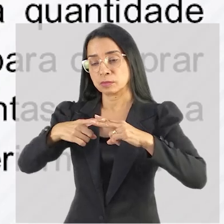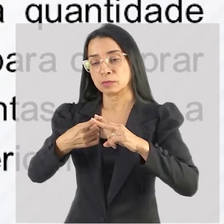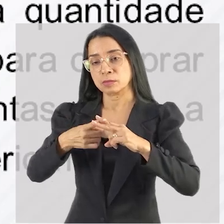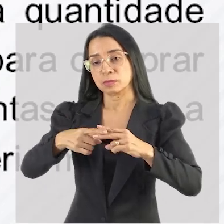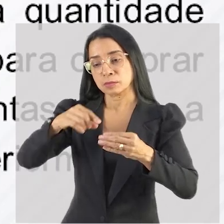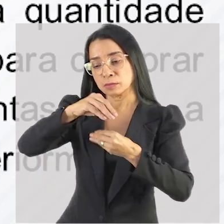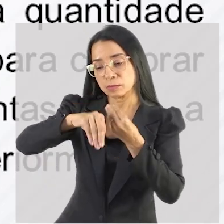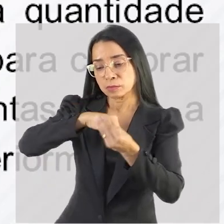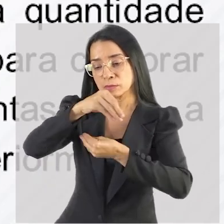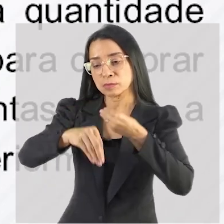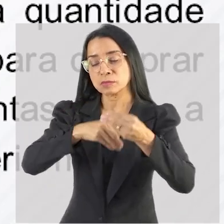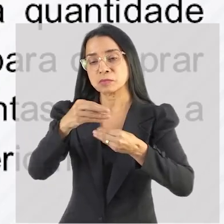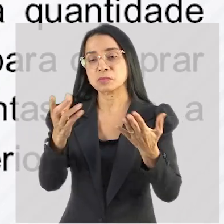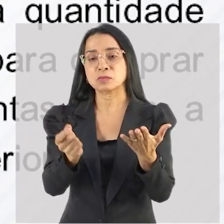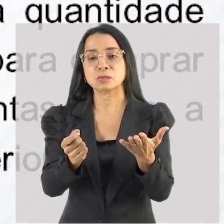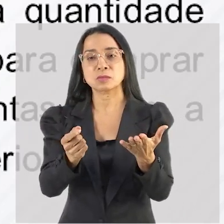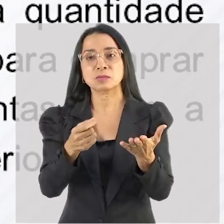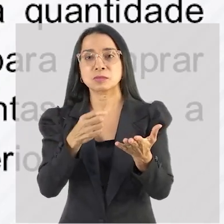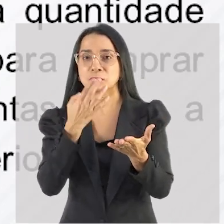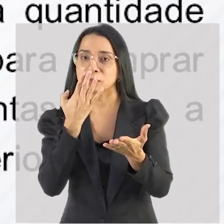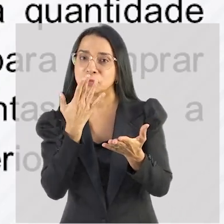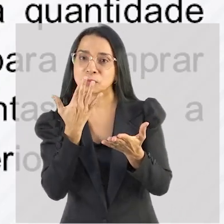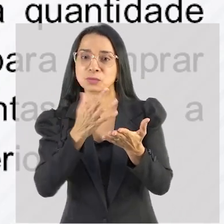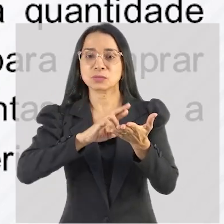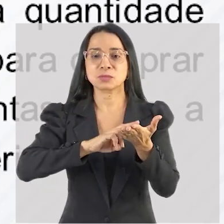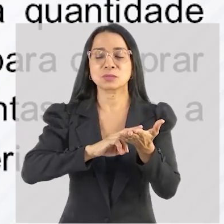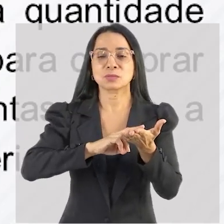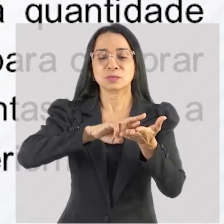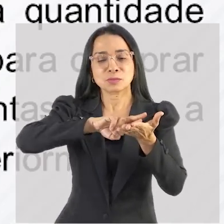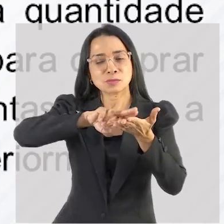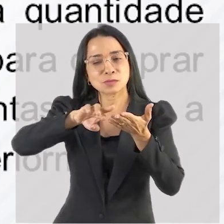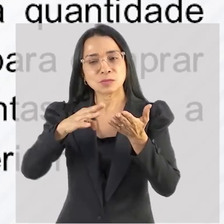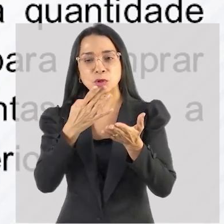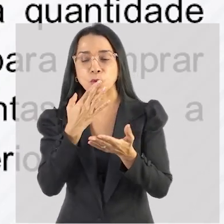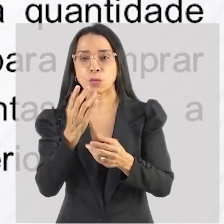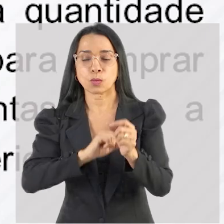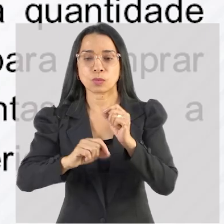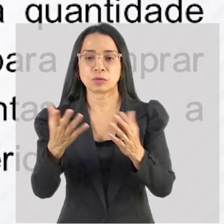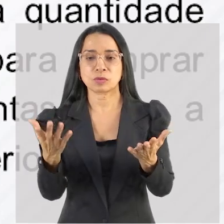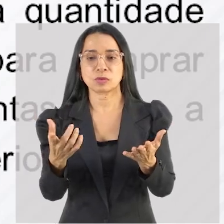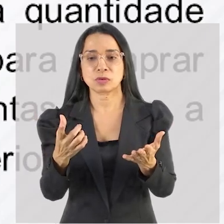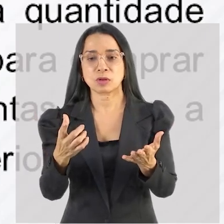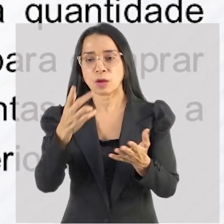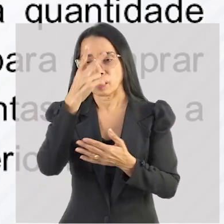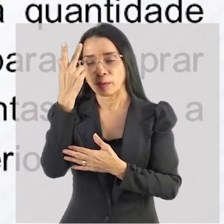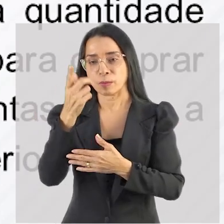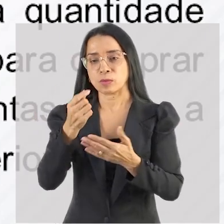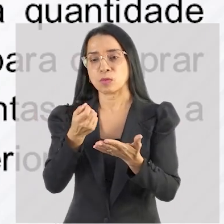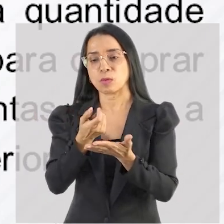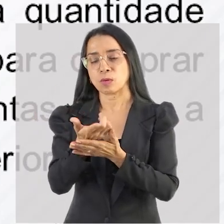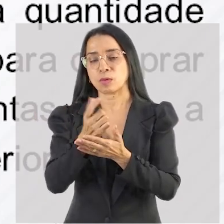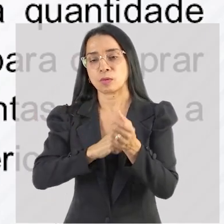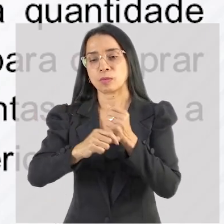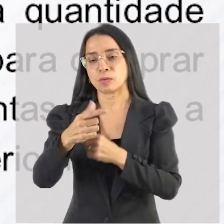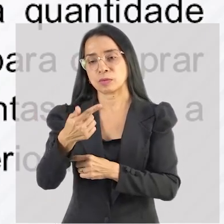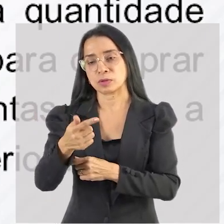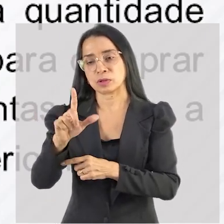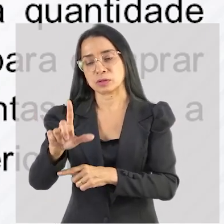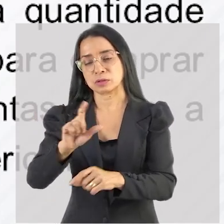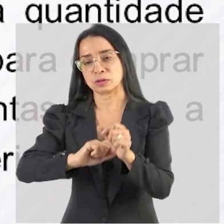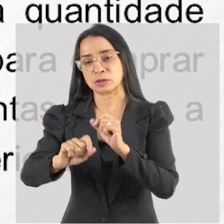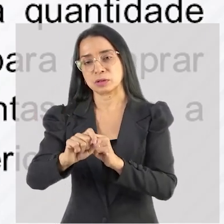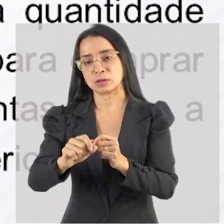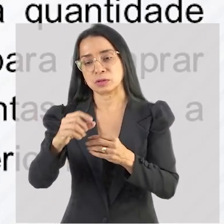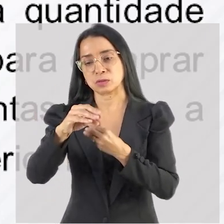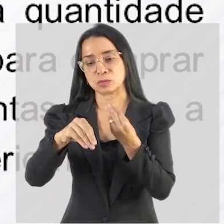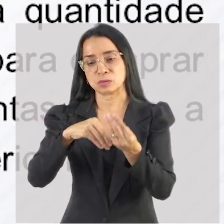diferentes tonalidades. Um cliente havia comprado 7 litros de tinta de uma tonalidade,